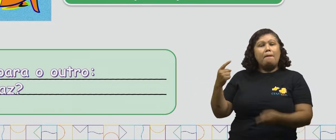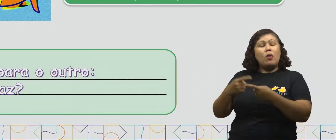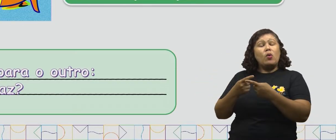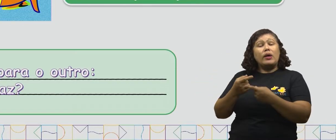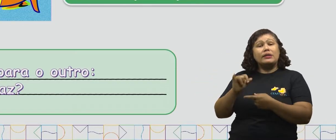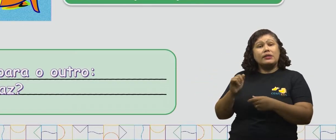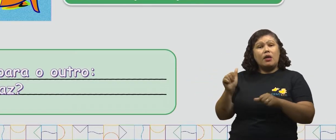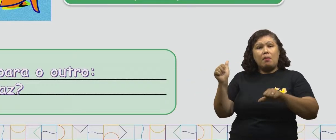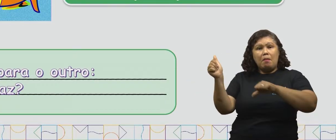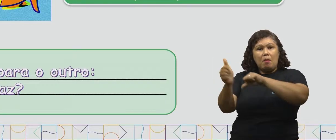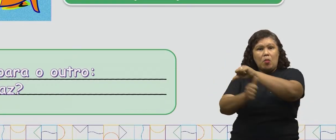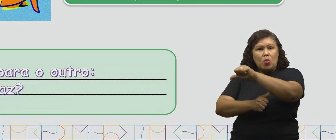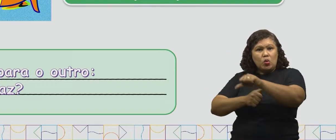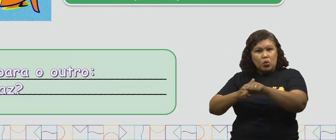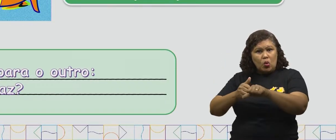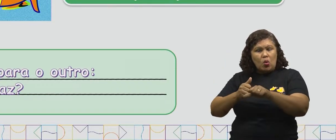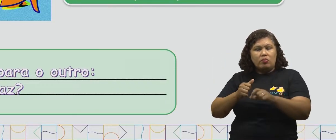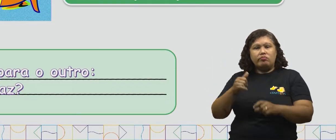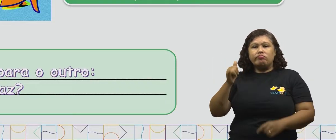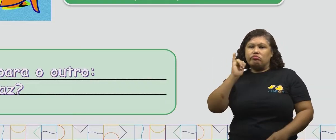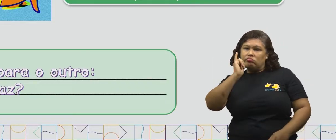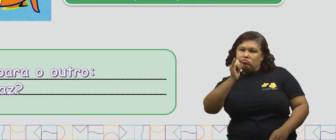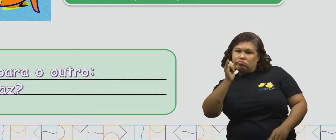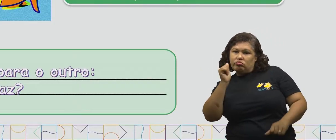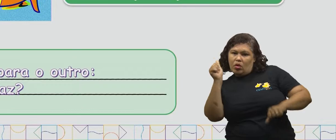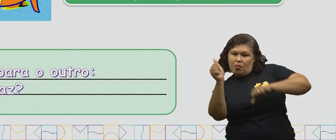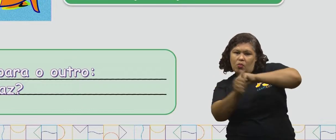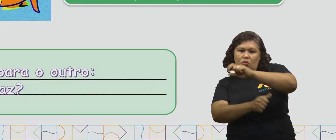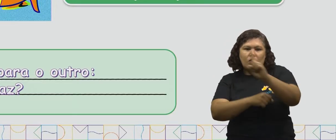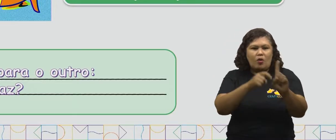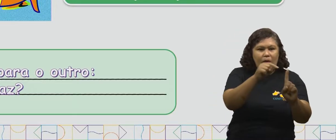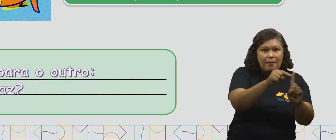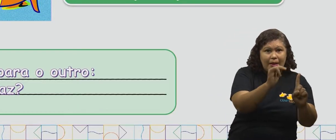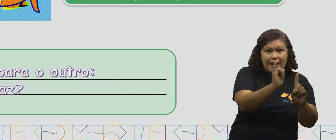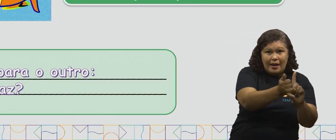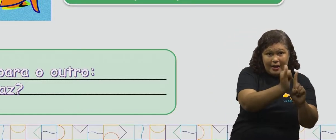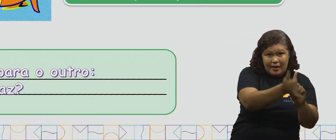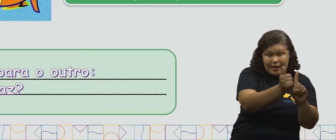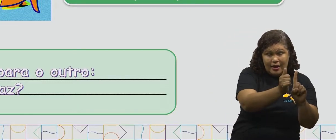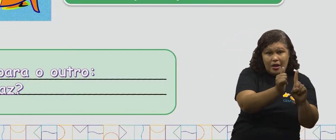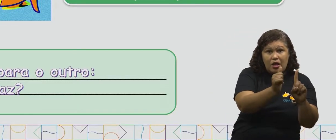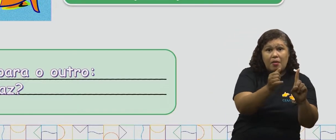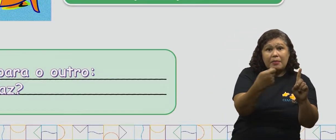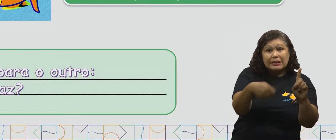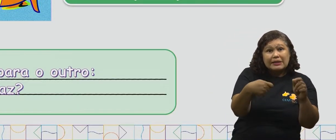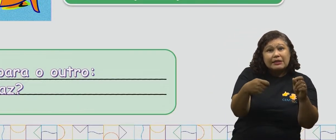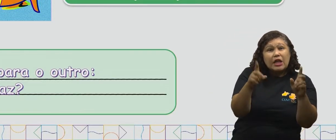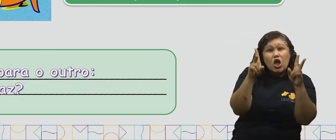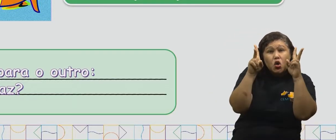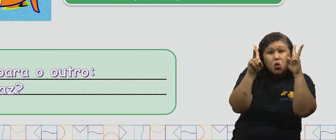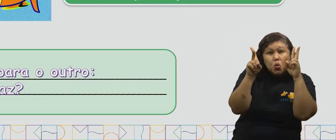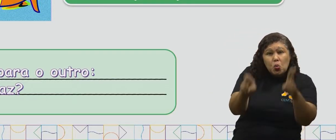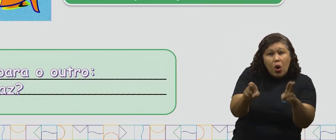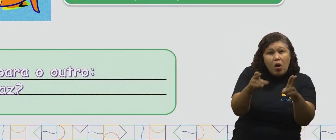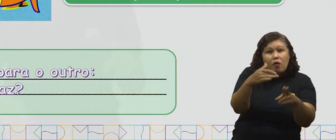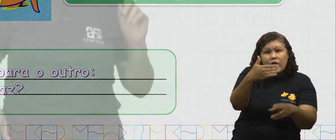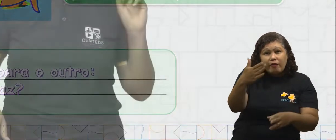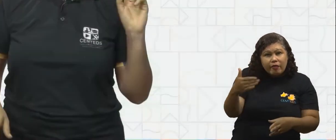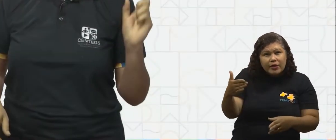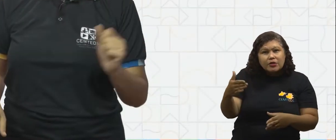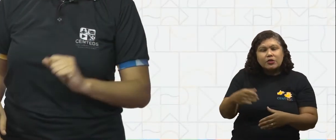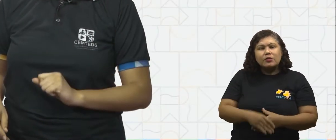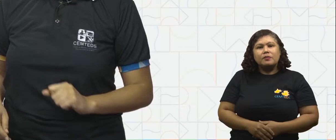que o discurso deixou de ser indireto e ficou direto, nós pegamos a fala exata de um peixe para o